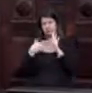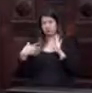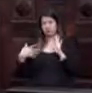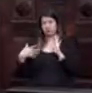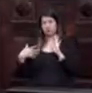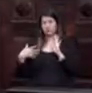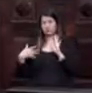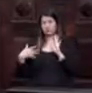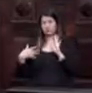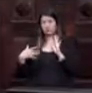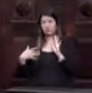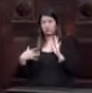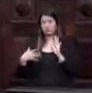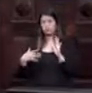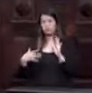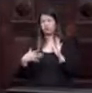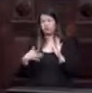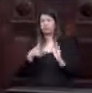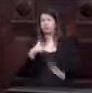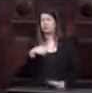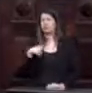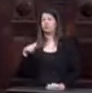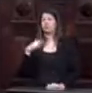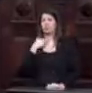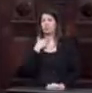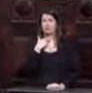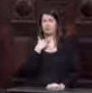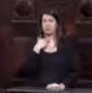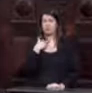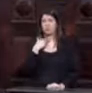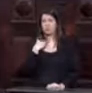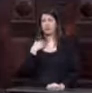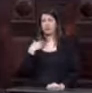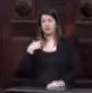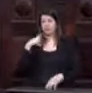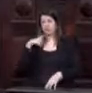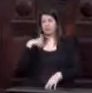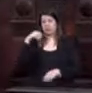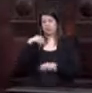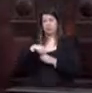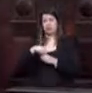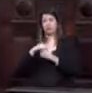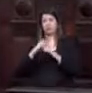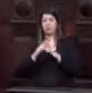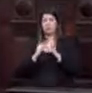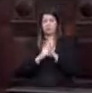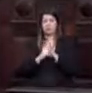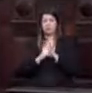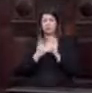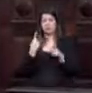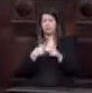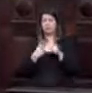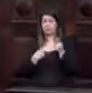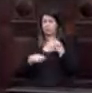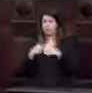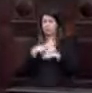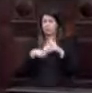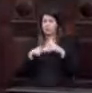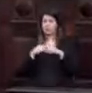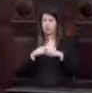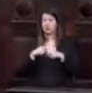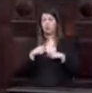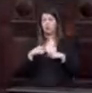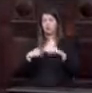substitutivo que não pode acatar emendas, porque está negociado com o